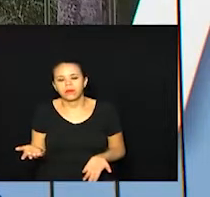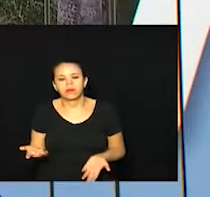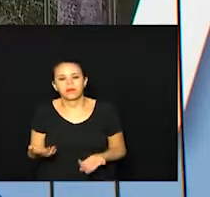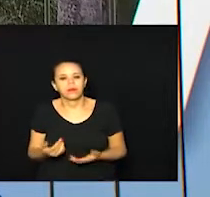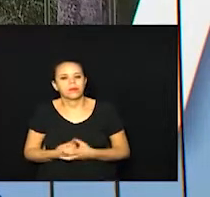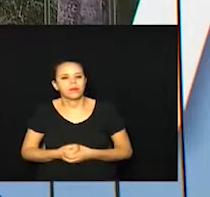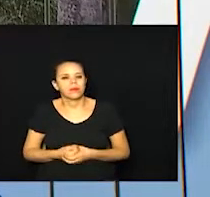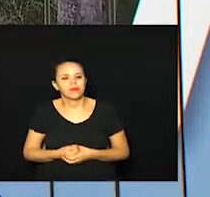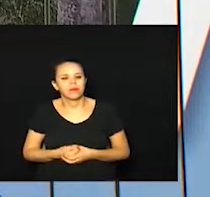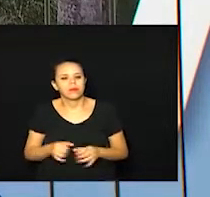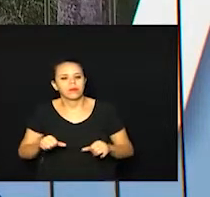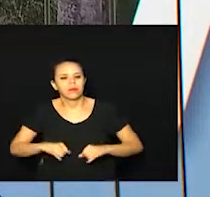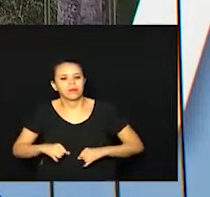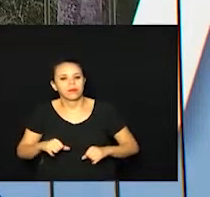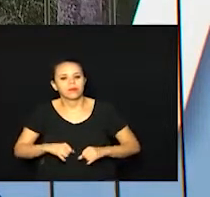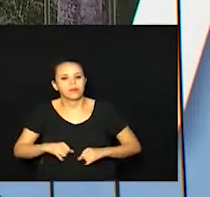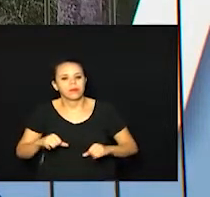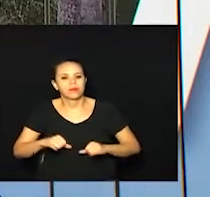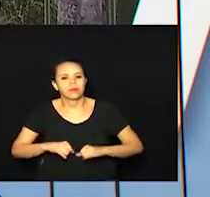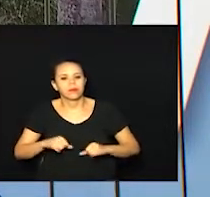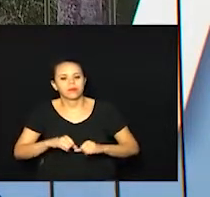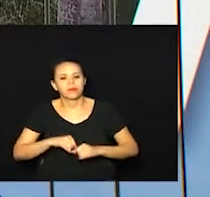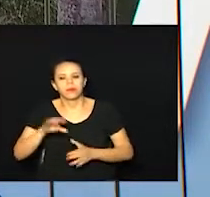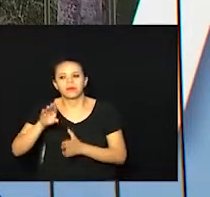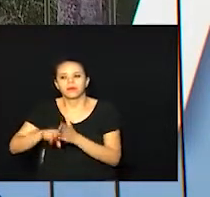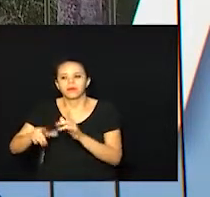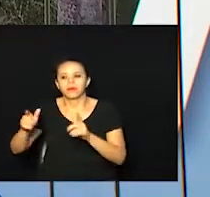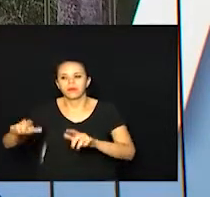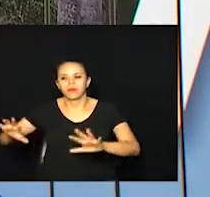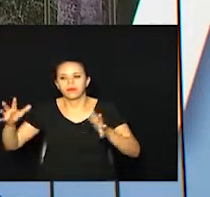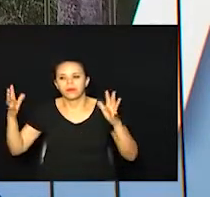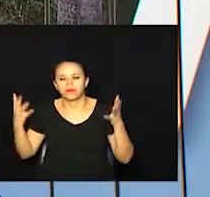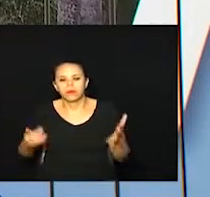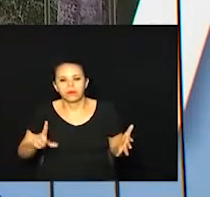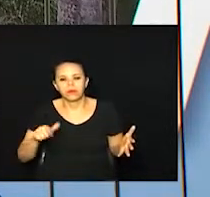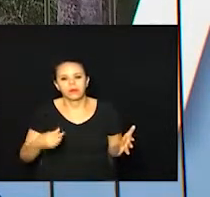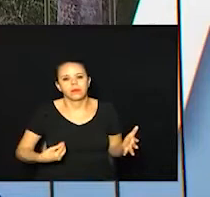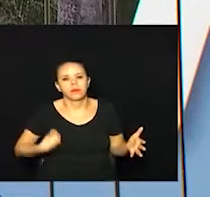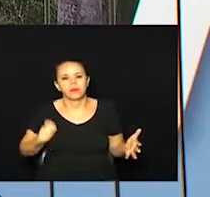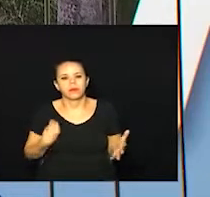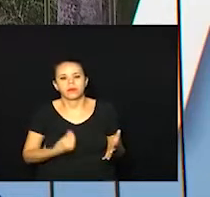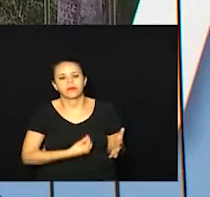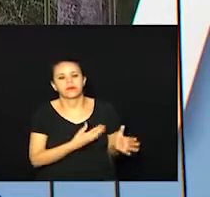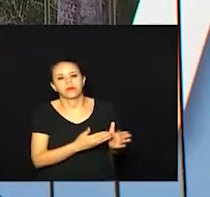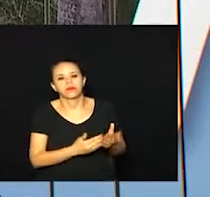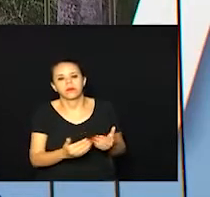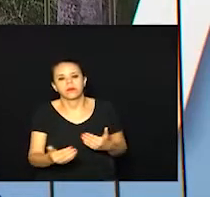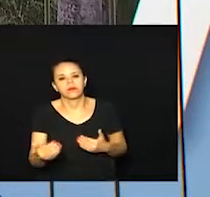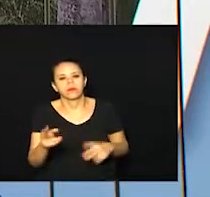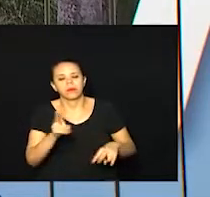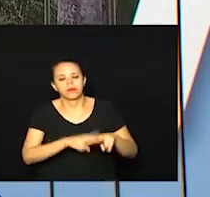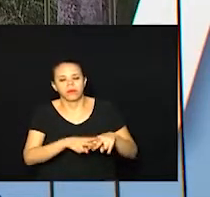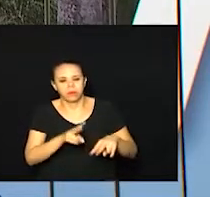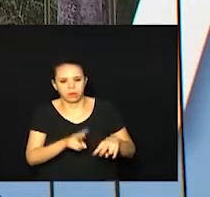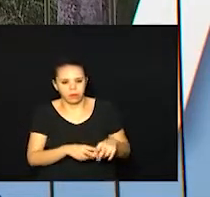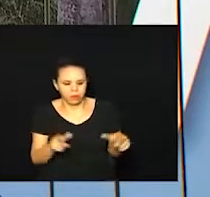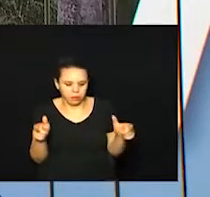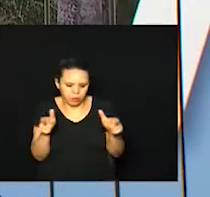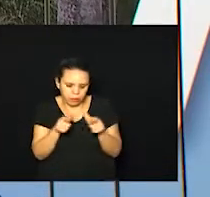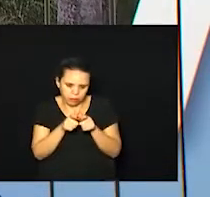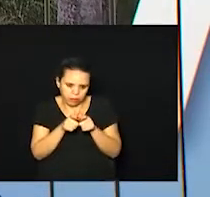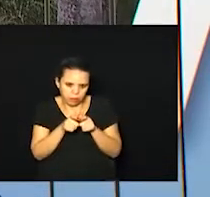porque ele é retirado do seu ambiente e vive toda a sua vida confinado em